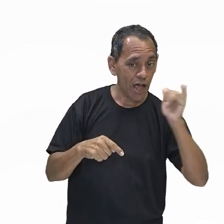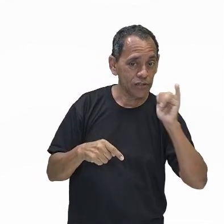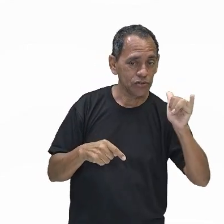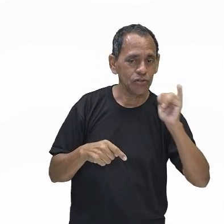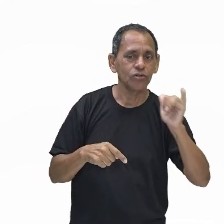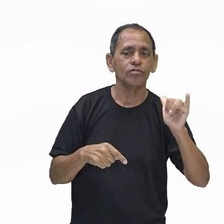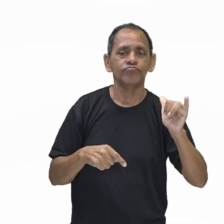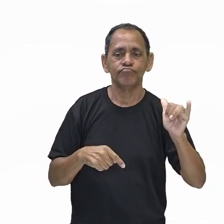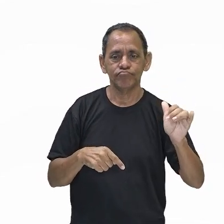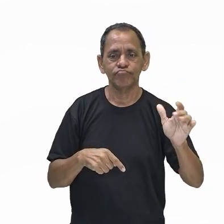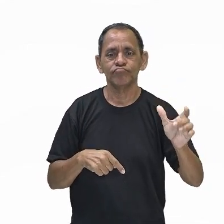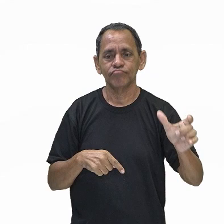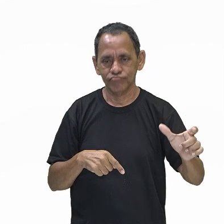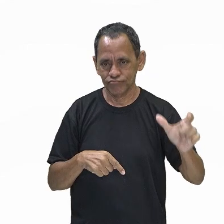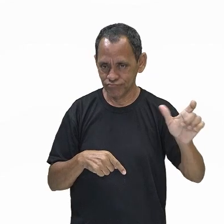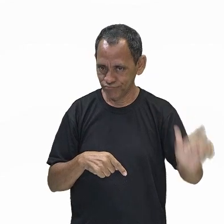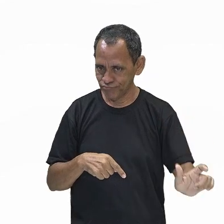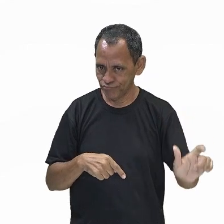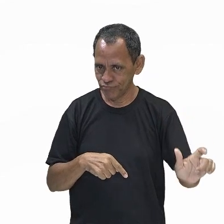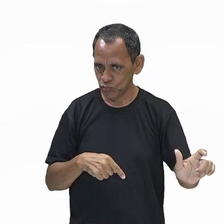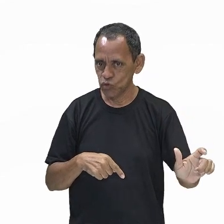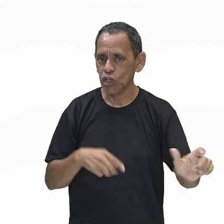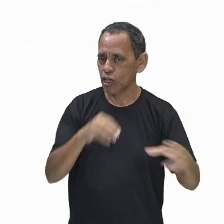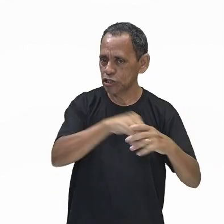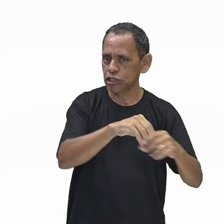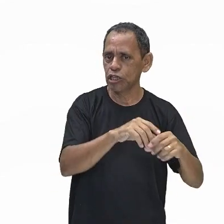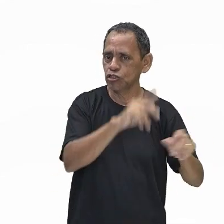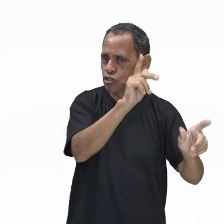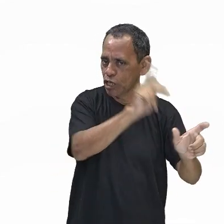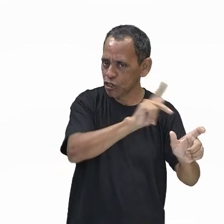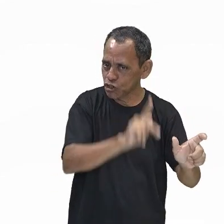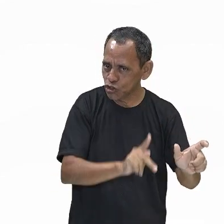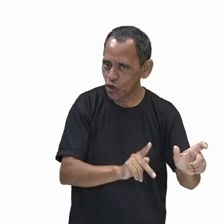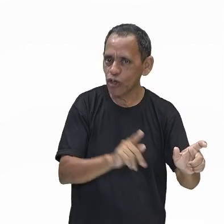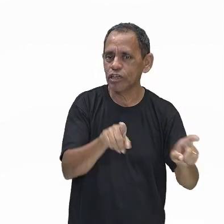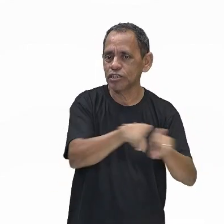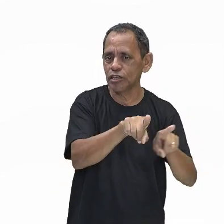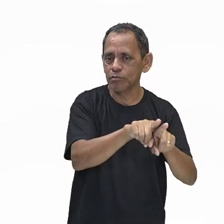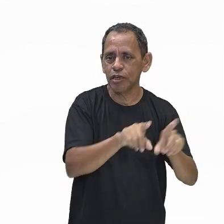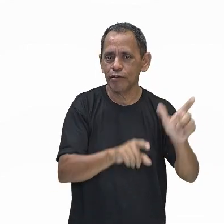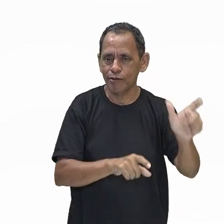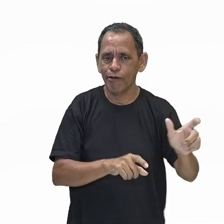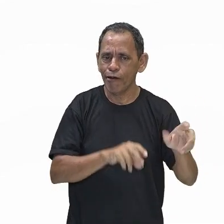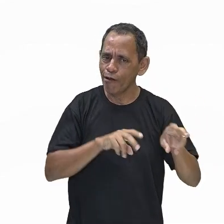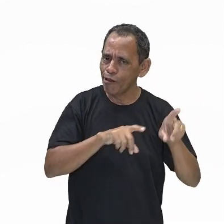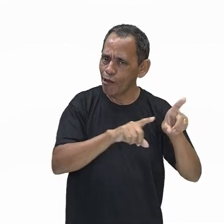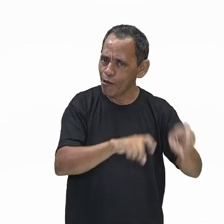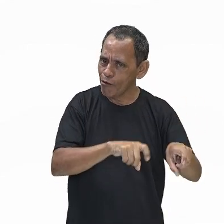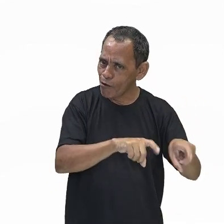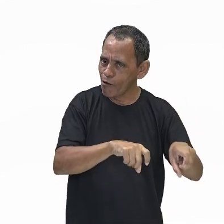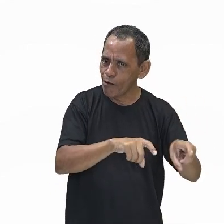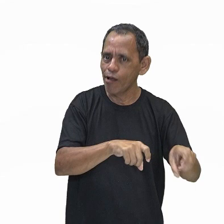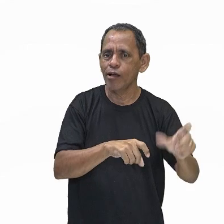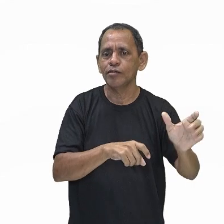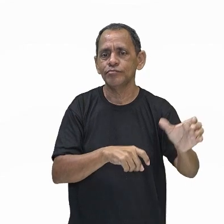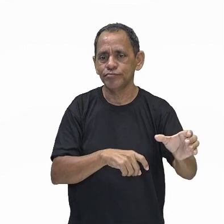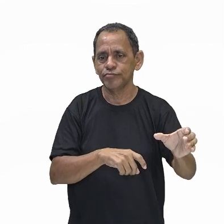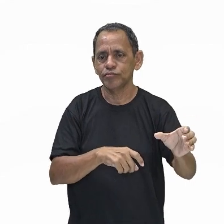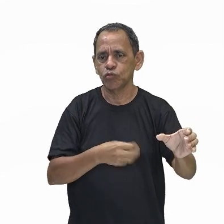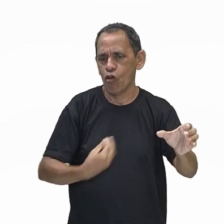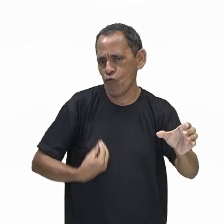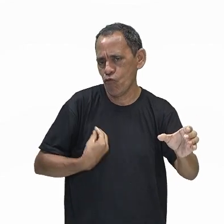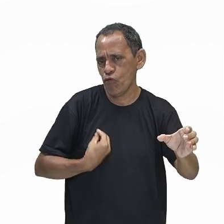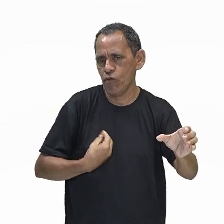de ele narrar, ele participa da história, um fazendeiro, e ele é esse jagunço. Diadorim, né,